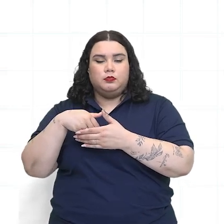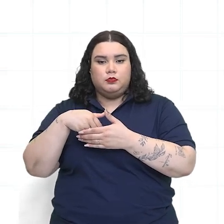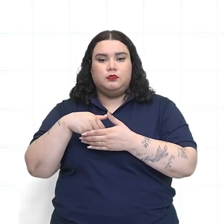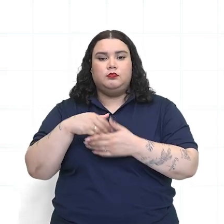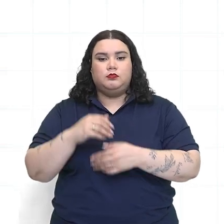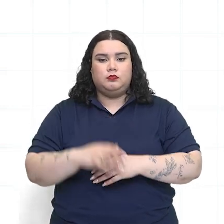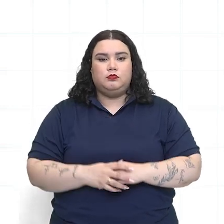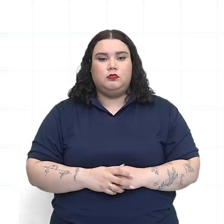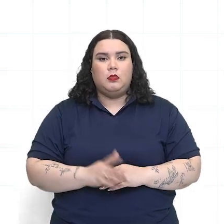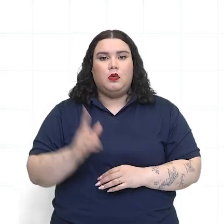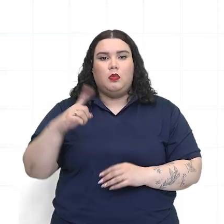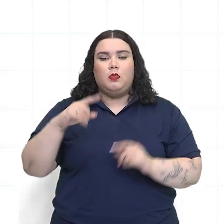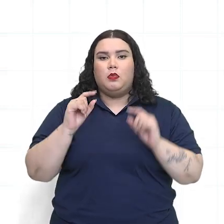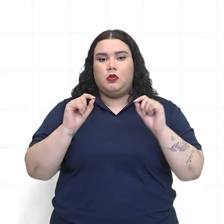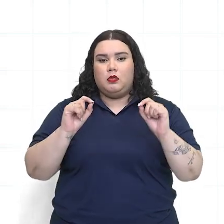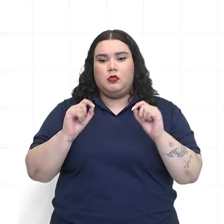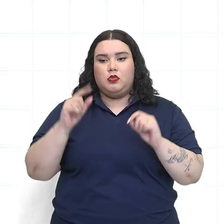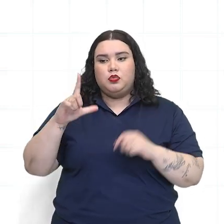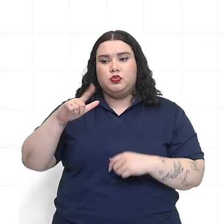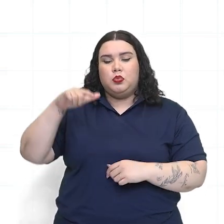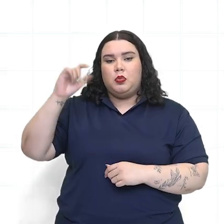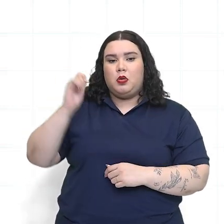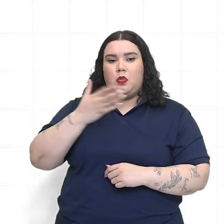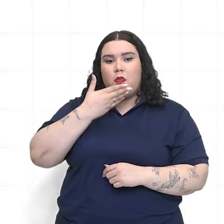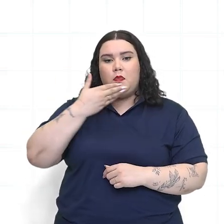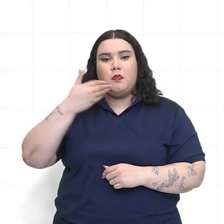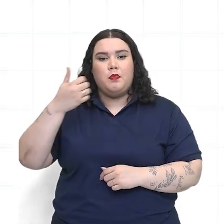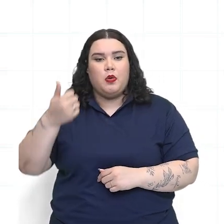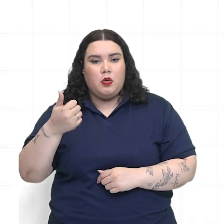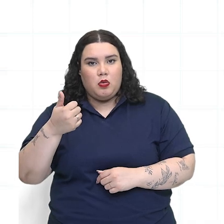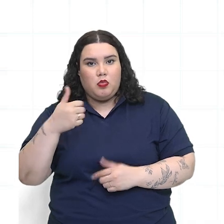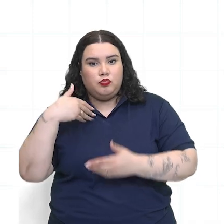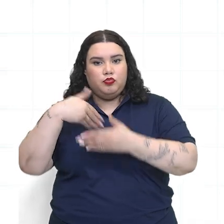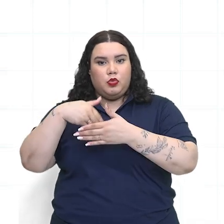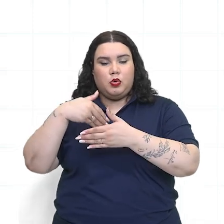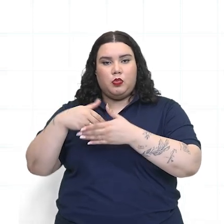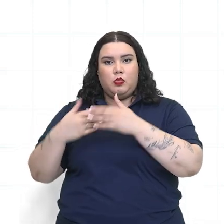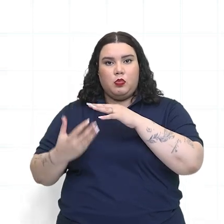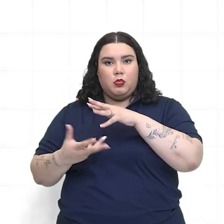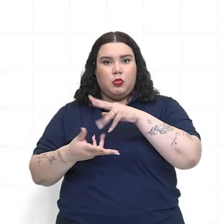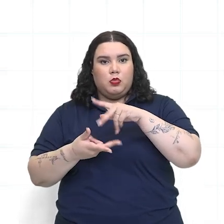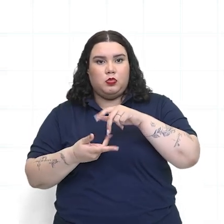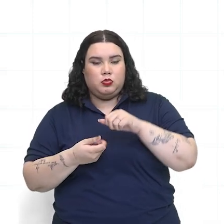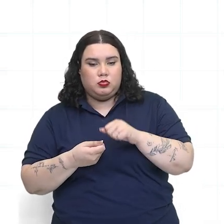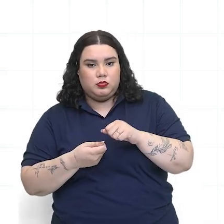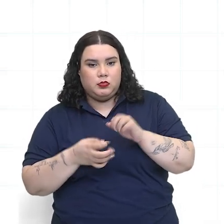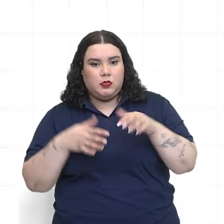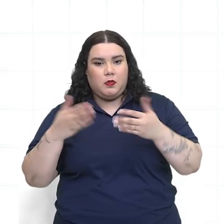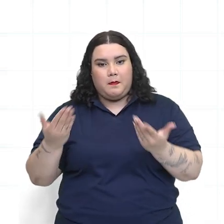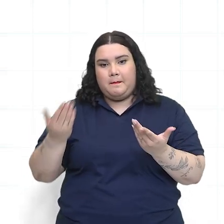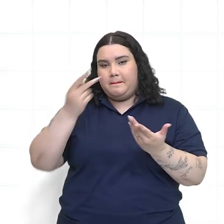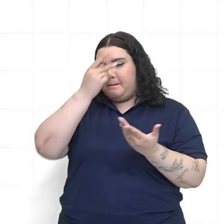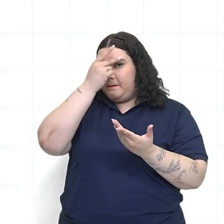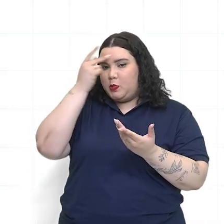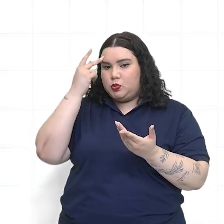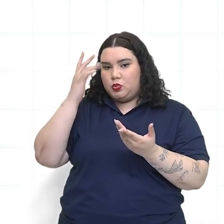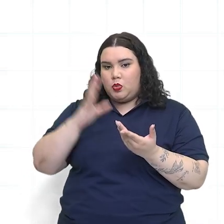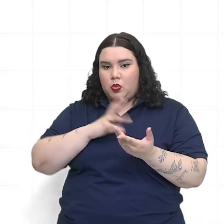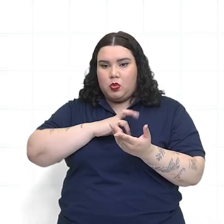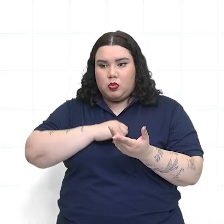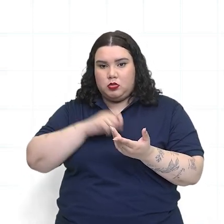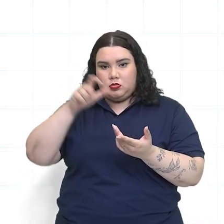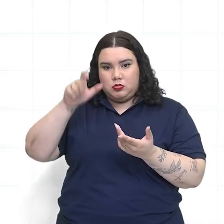que, no caso, aí, ele foi eleito o melhor jogador do mundo. Então, para as pessoas que gostam do